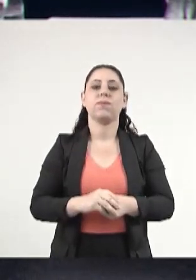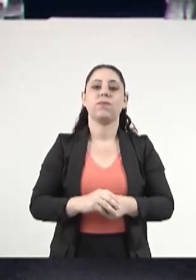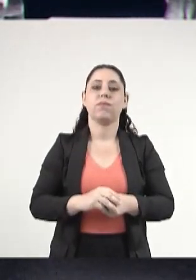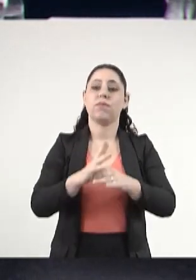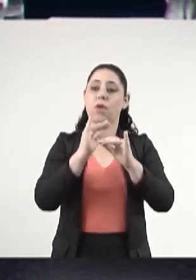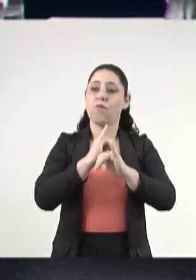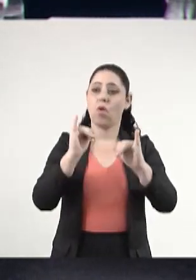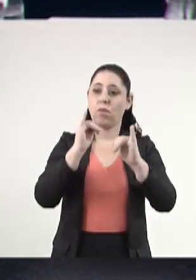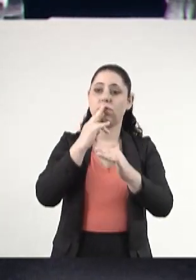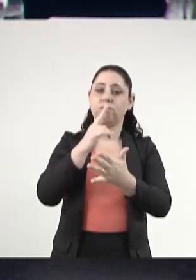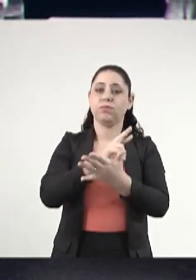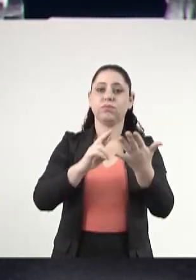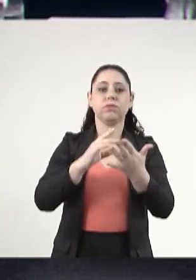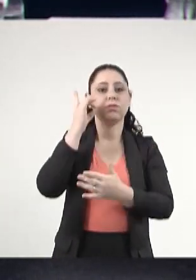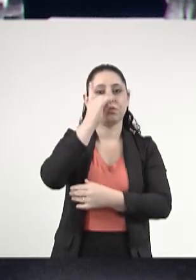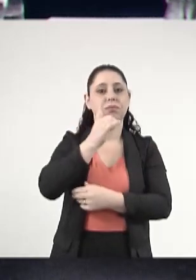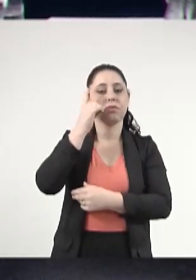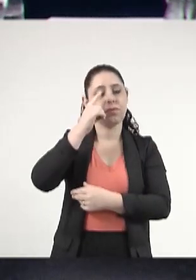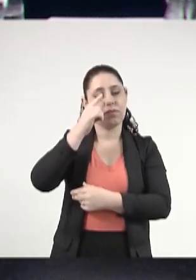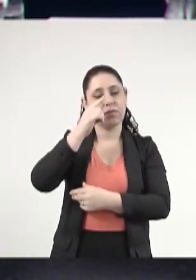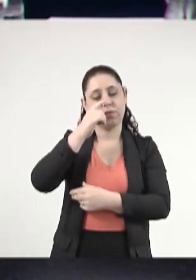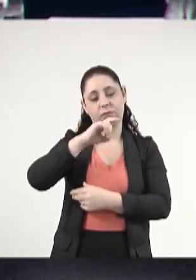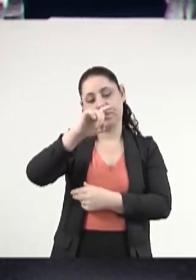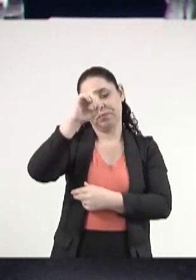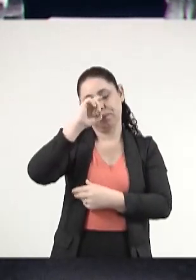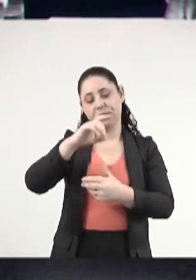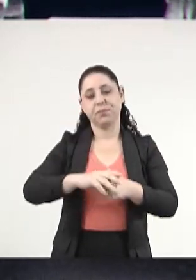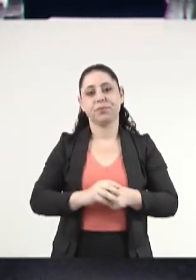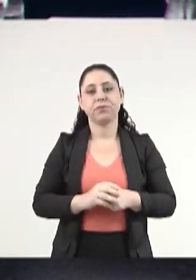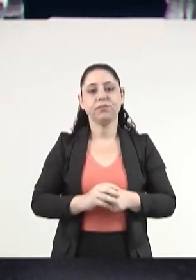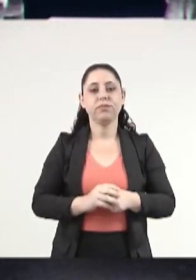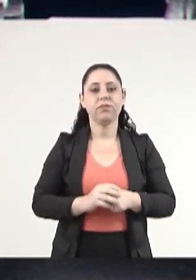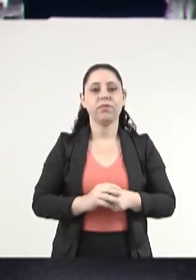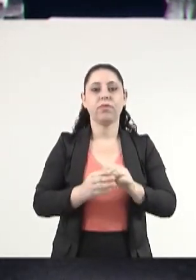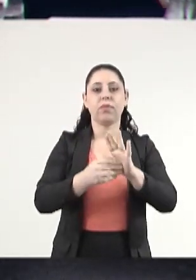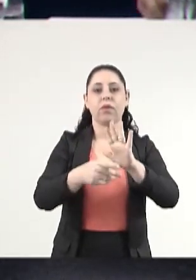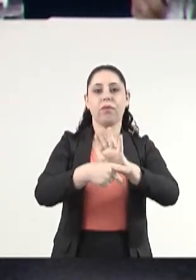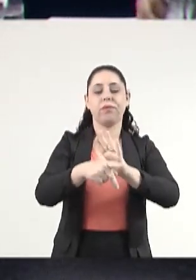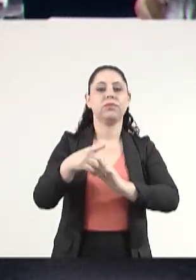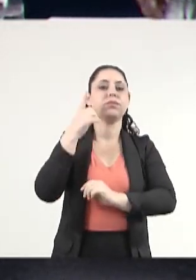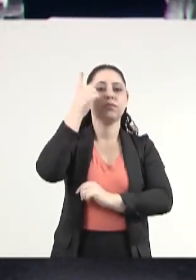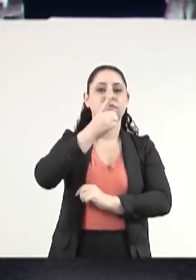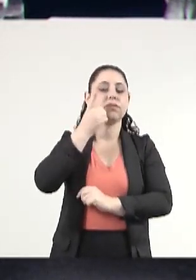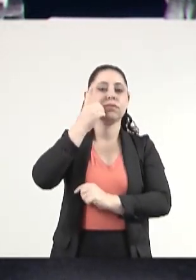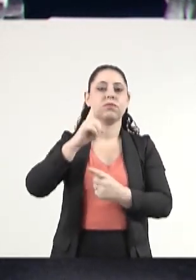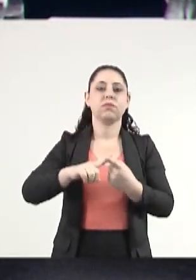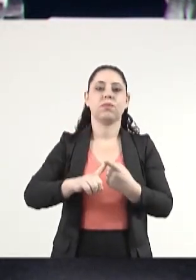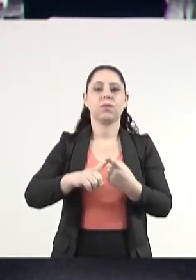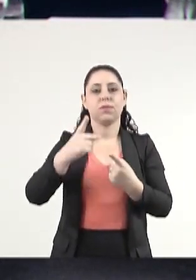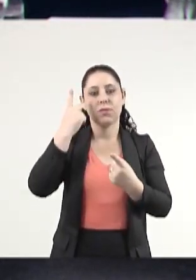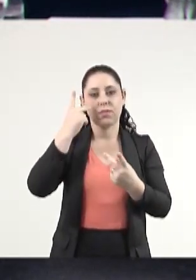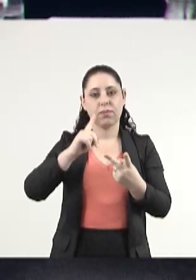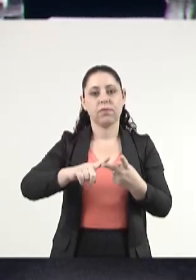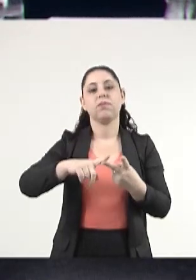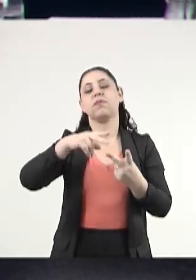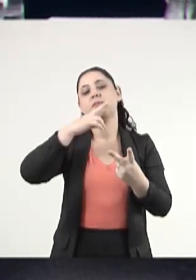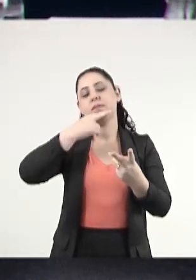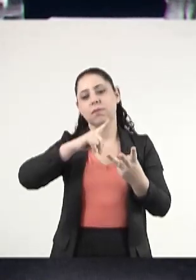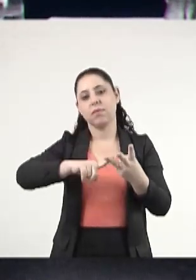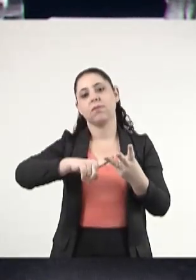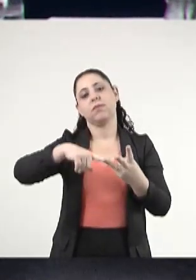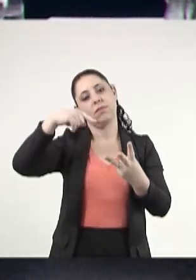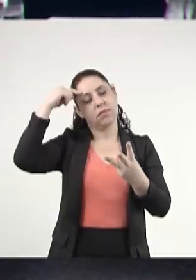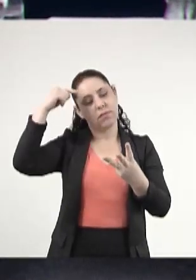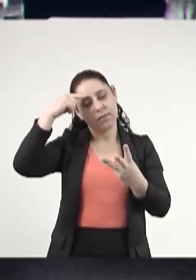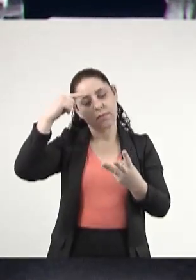Requerimentos de informações, de autoria do deputado Zeca do PT. Indicações de autoria dos deputados Pedro Kemp, Renato Câmara